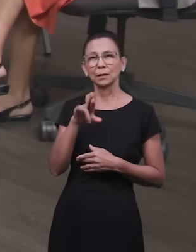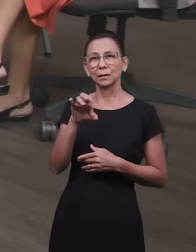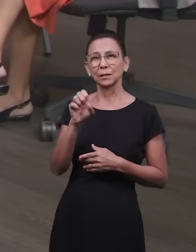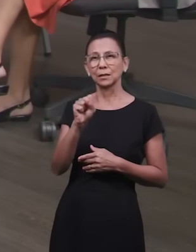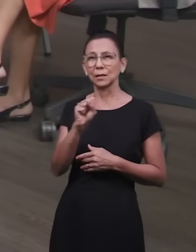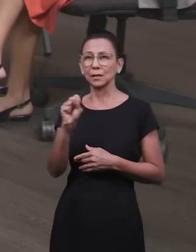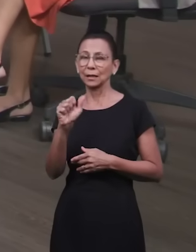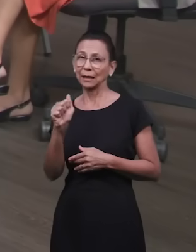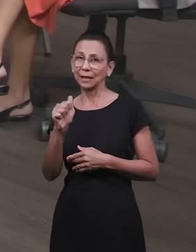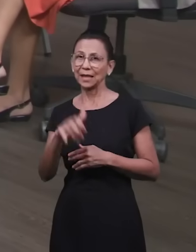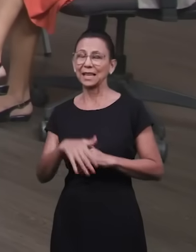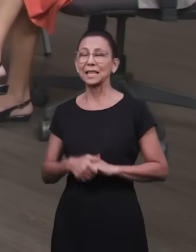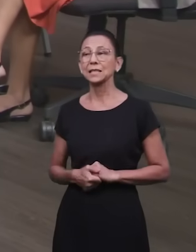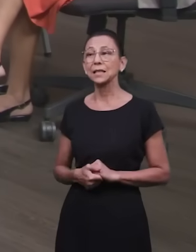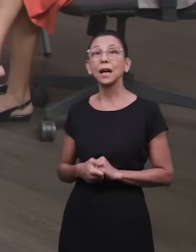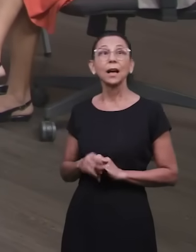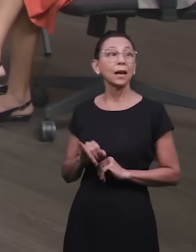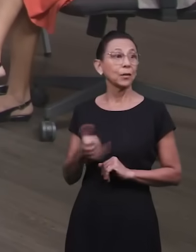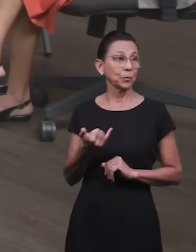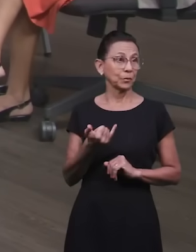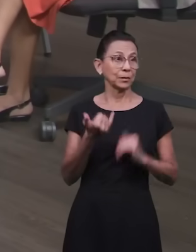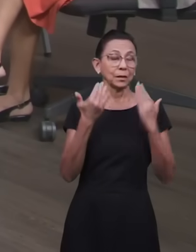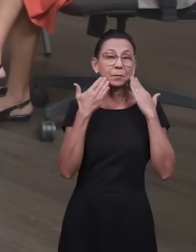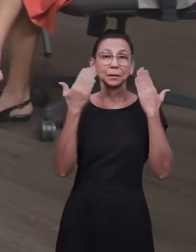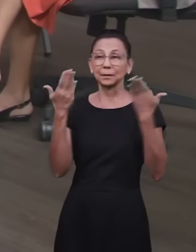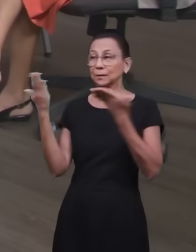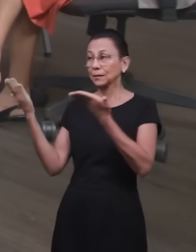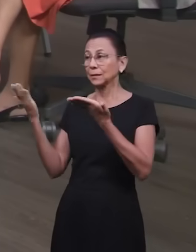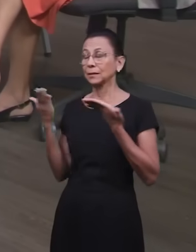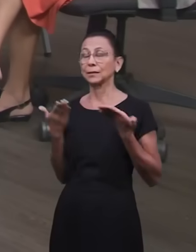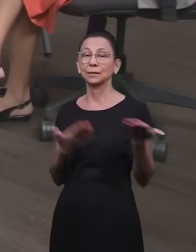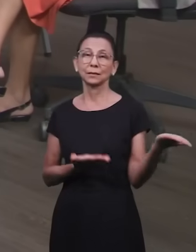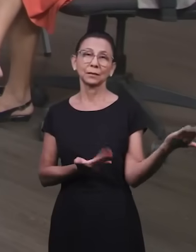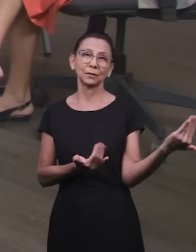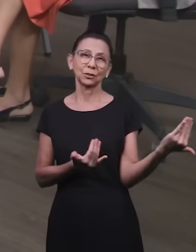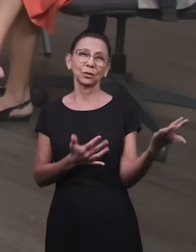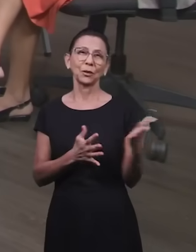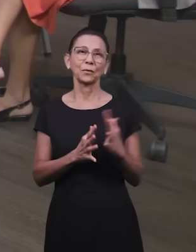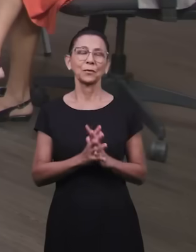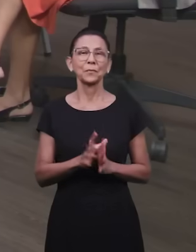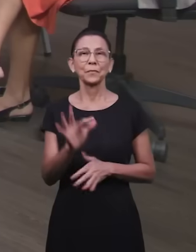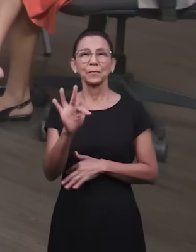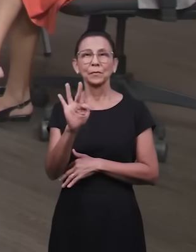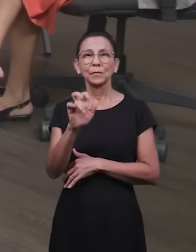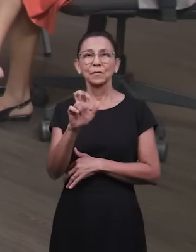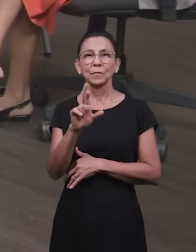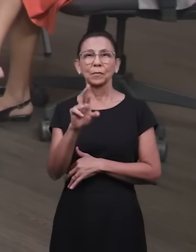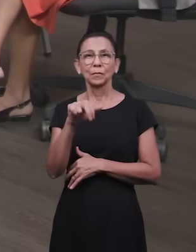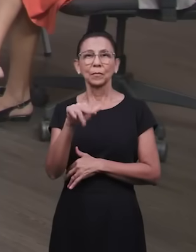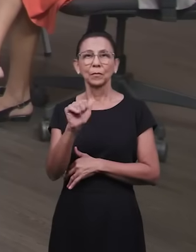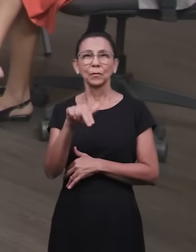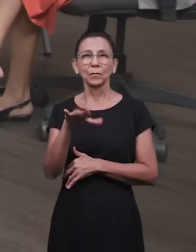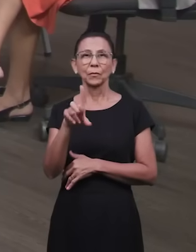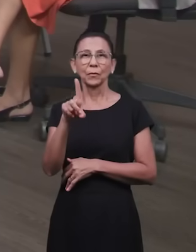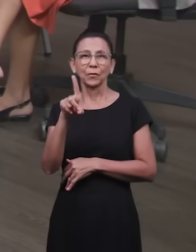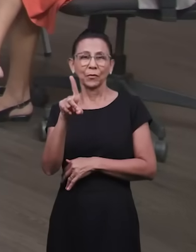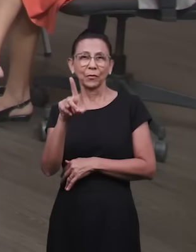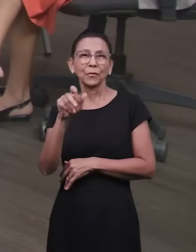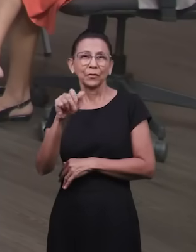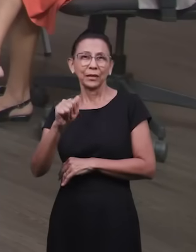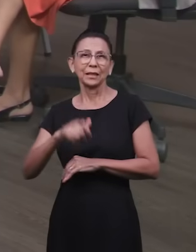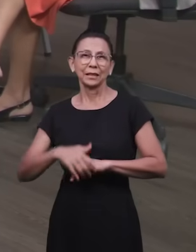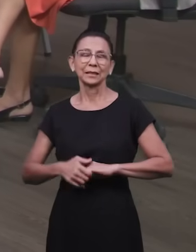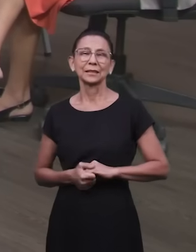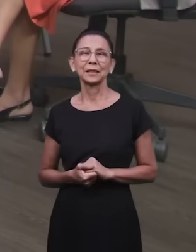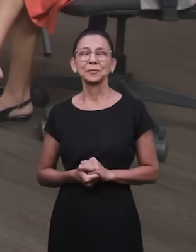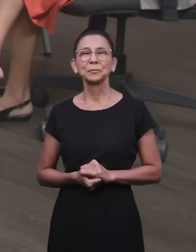vou apresentar os nossos jovens, né? Nós temos aqui no estúdio hoje a Fernanda Guimarães, ela é do Moby Dick,